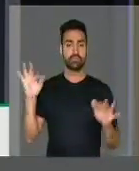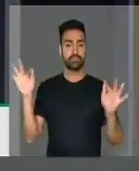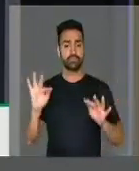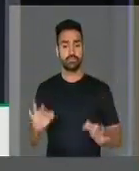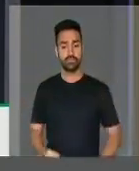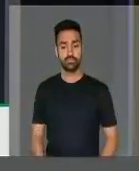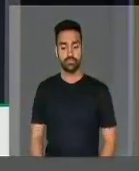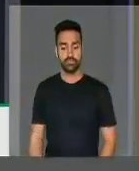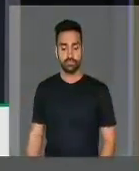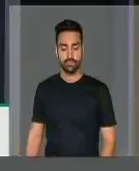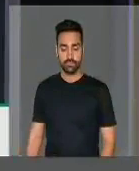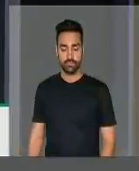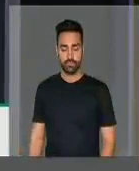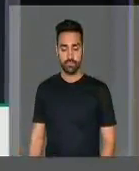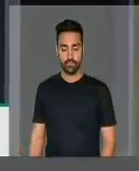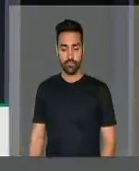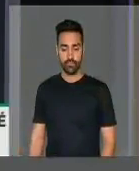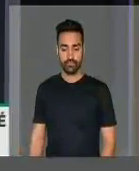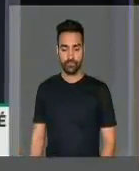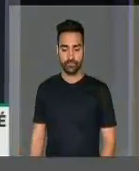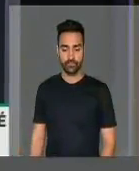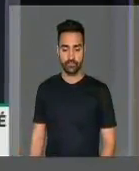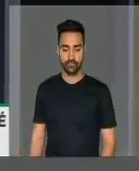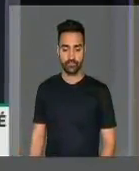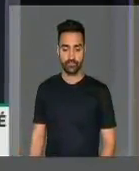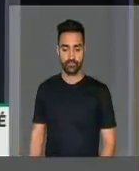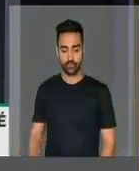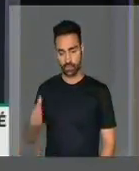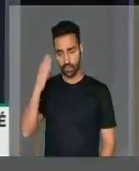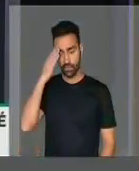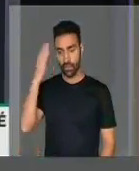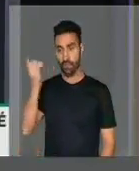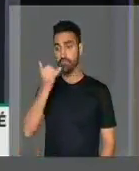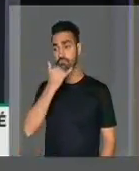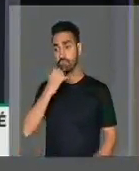de equilíbrio ecológico. Muito obrigado, desculpe ter me alongado.